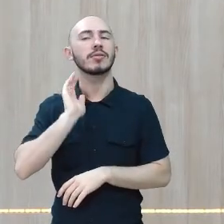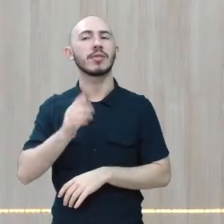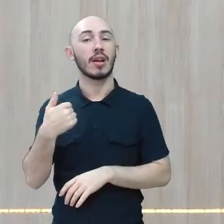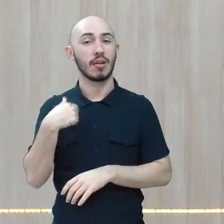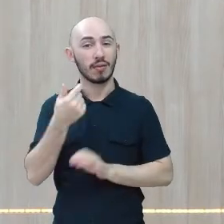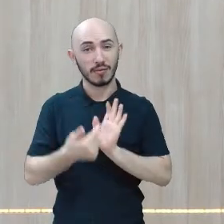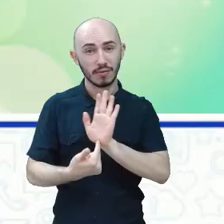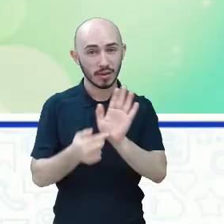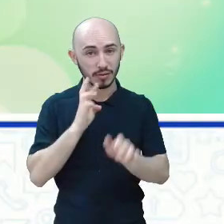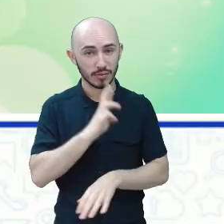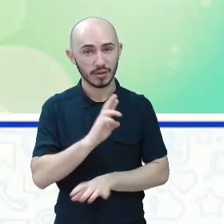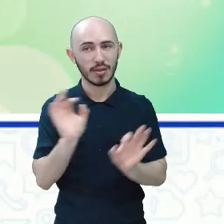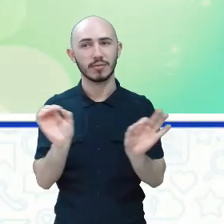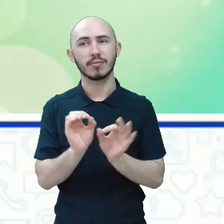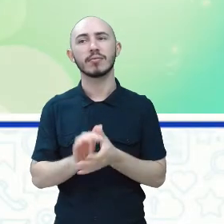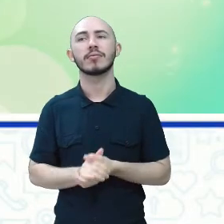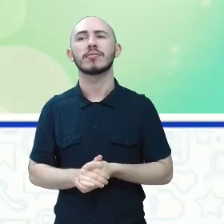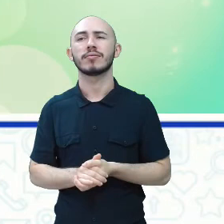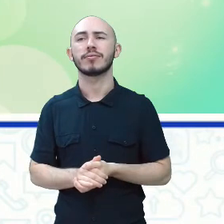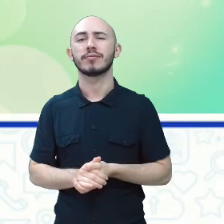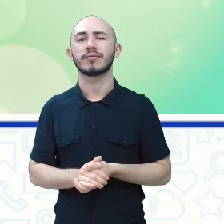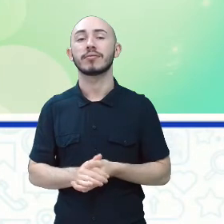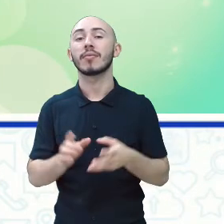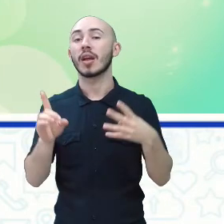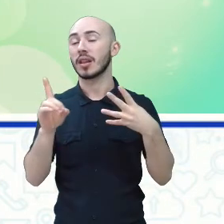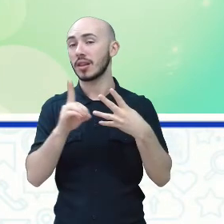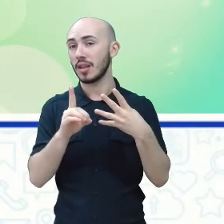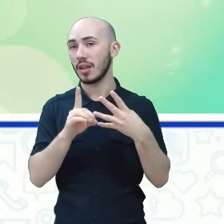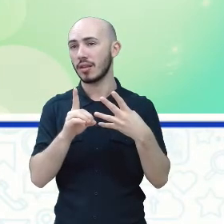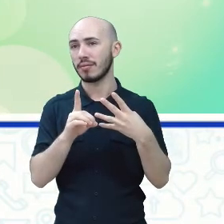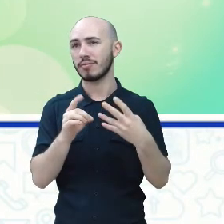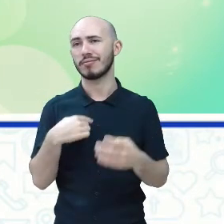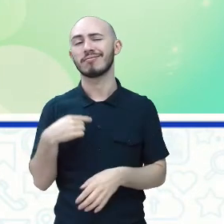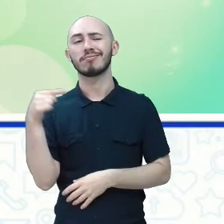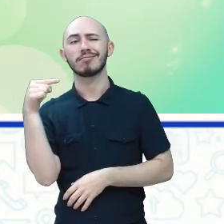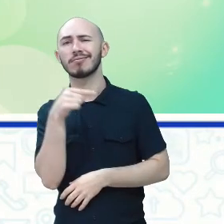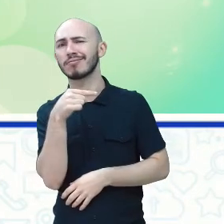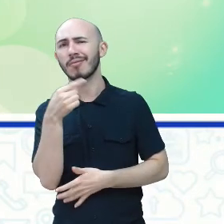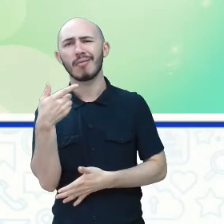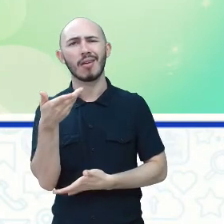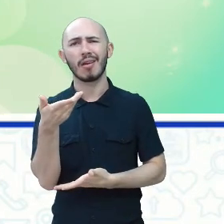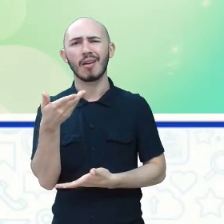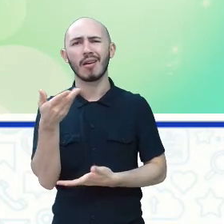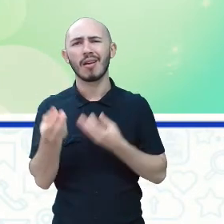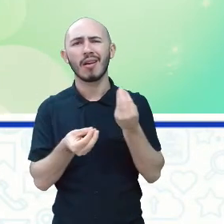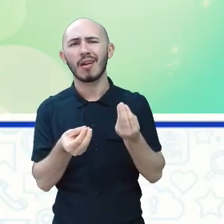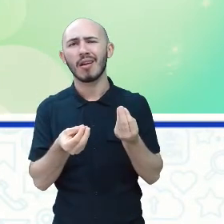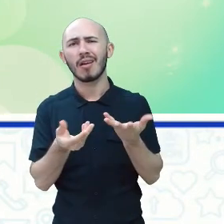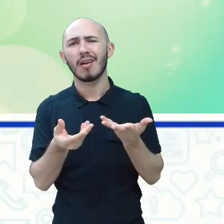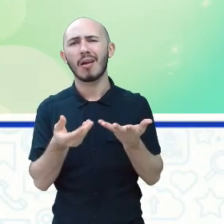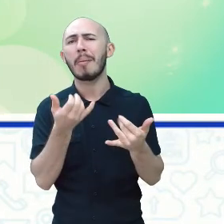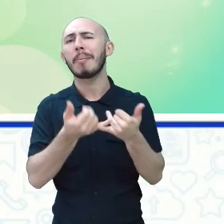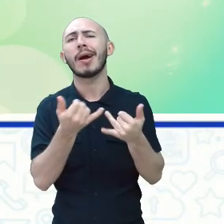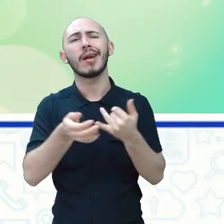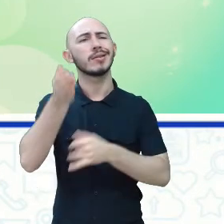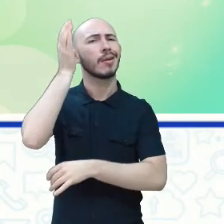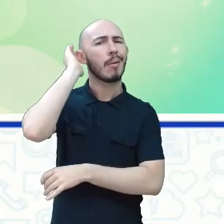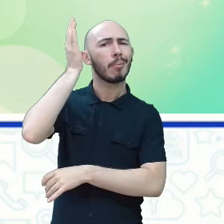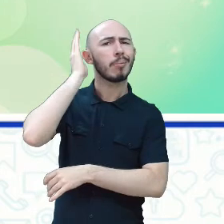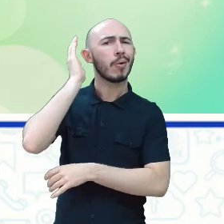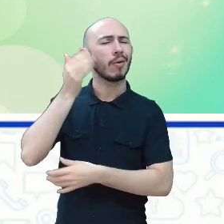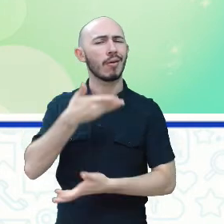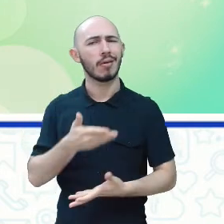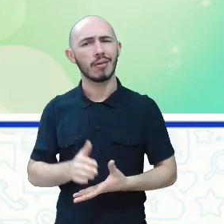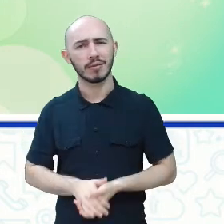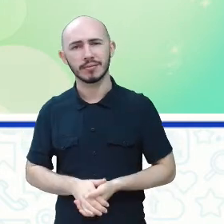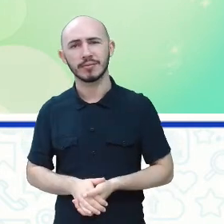falar. Age como um burro. Eu estou comparando, não é? Há uma expressão forte, não é? Eu estou